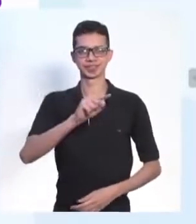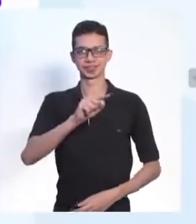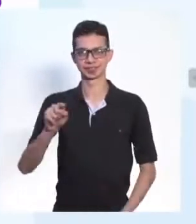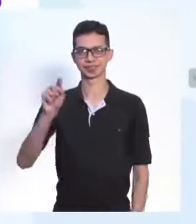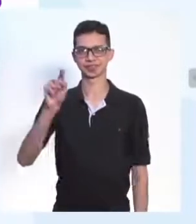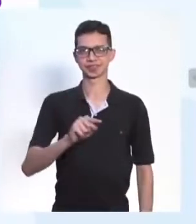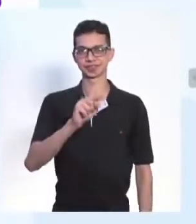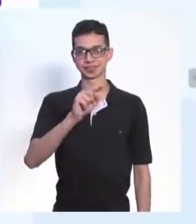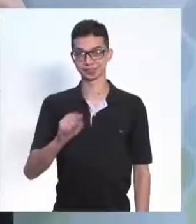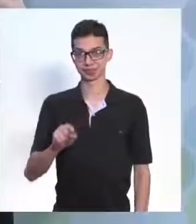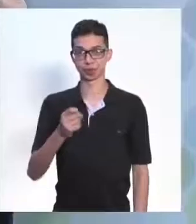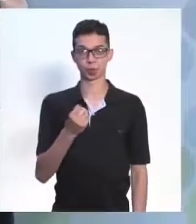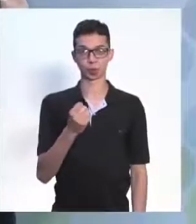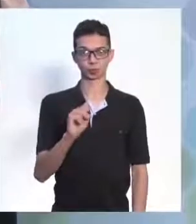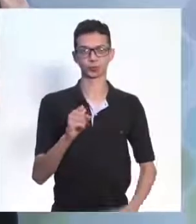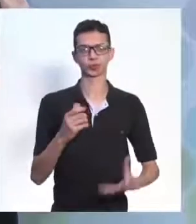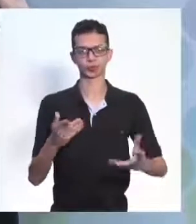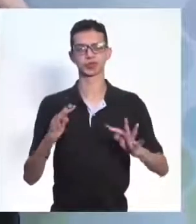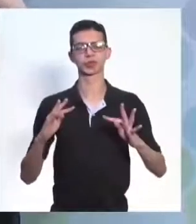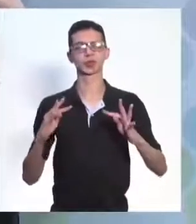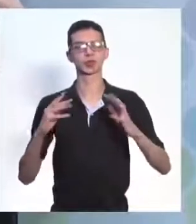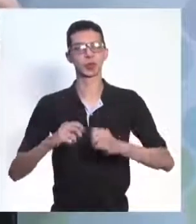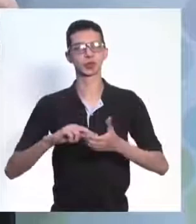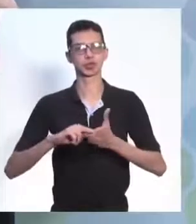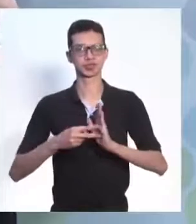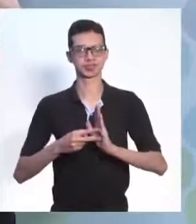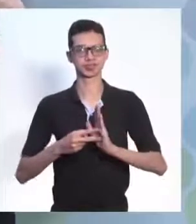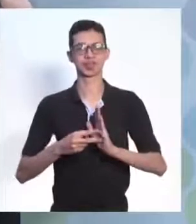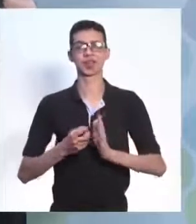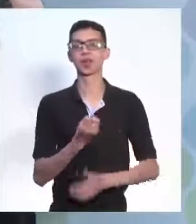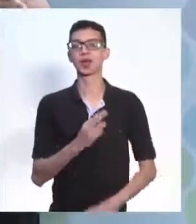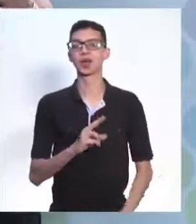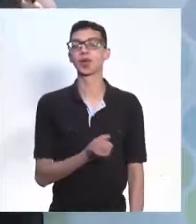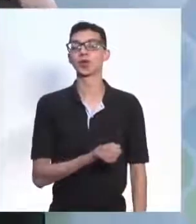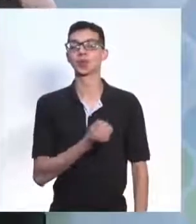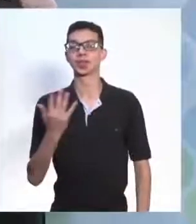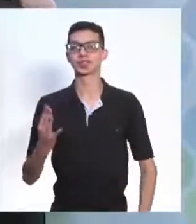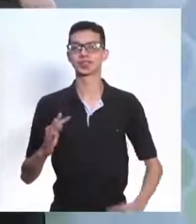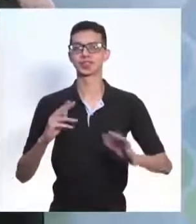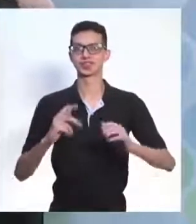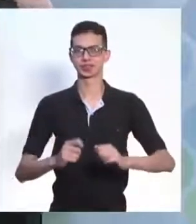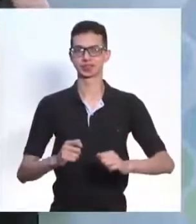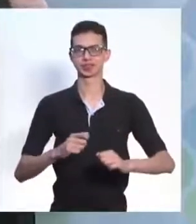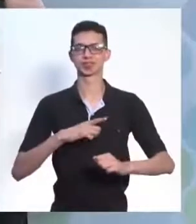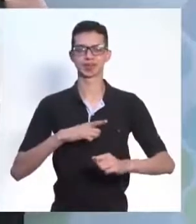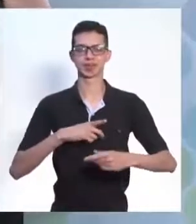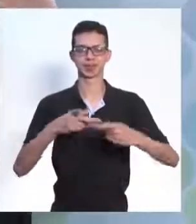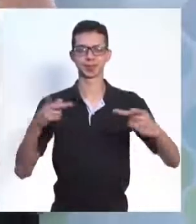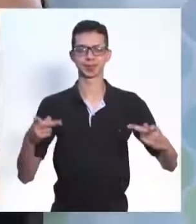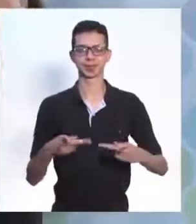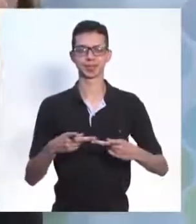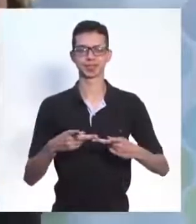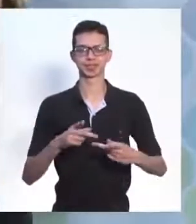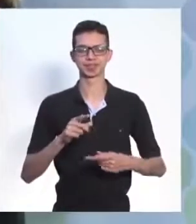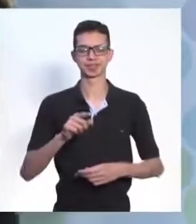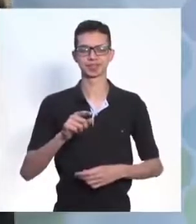são o todo, ou a quantidade total de partes em que eu dividi a minha pizza, certo?